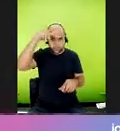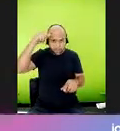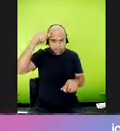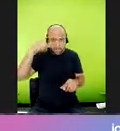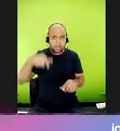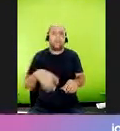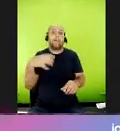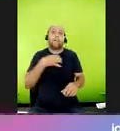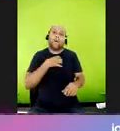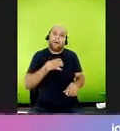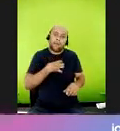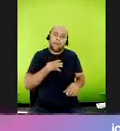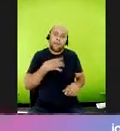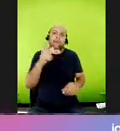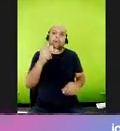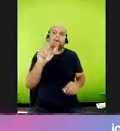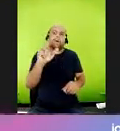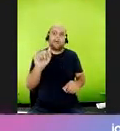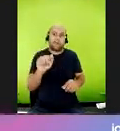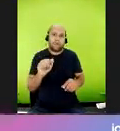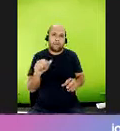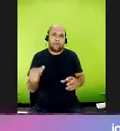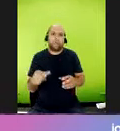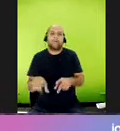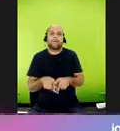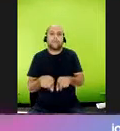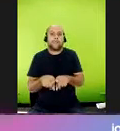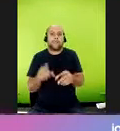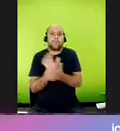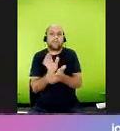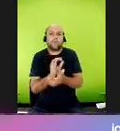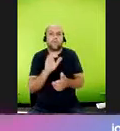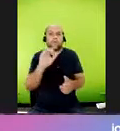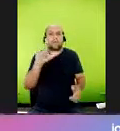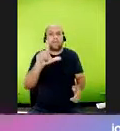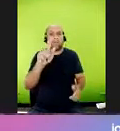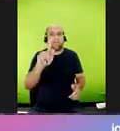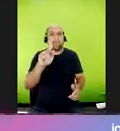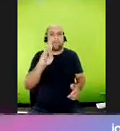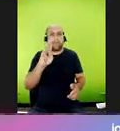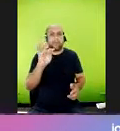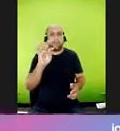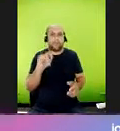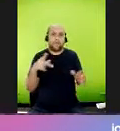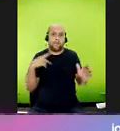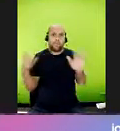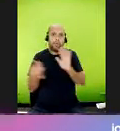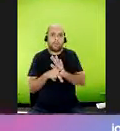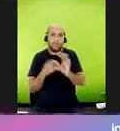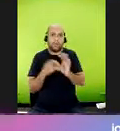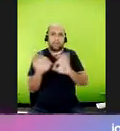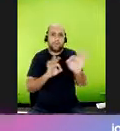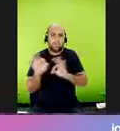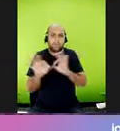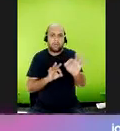atravessamos né comunidades indígenas têm o grupo LGBT que ia mais o qual faço parte né que é bem estruturado com poder de